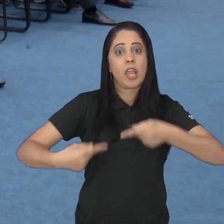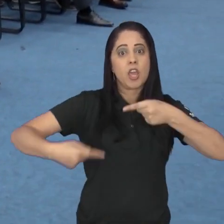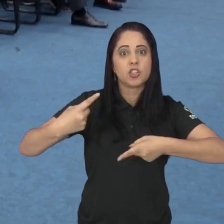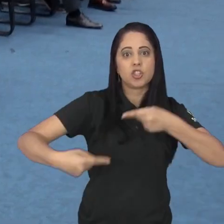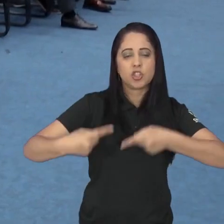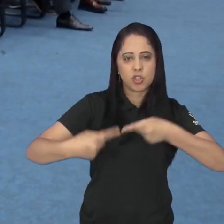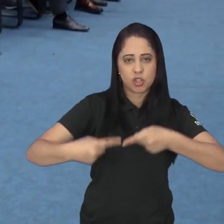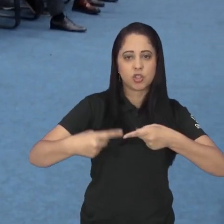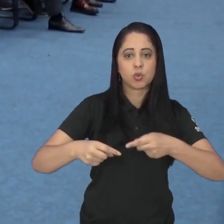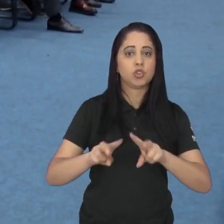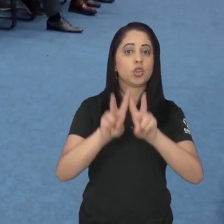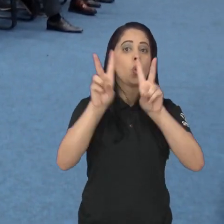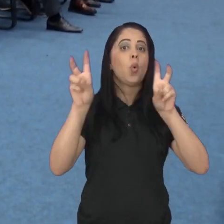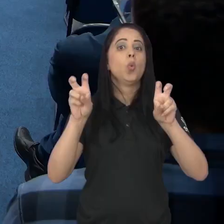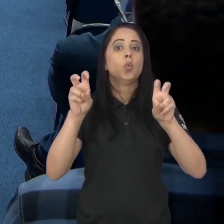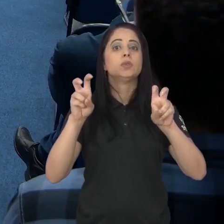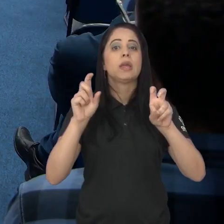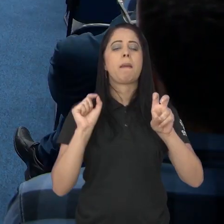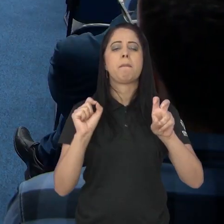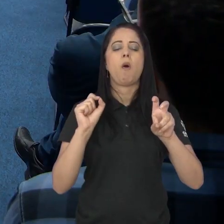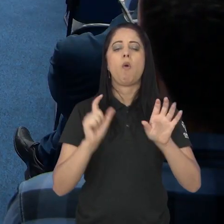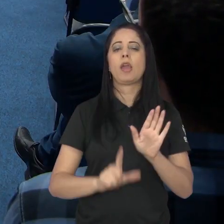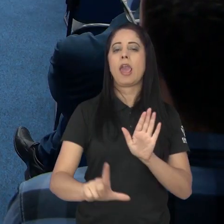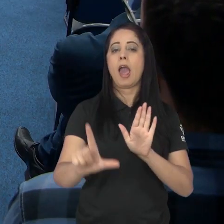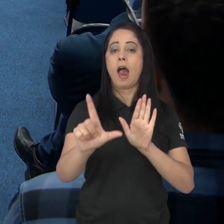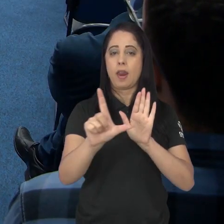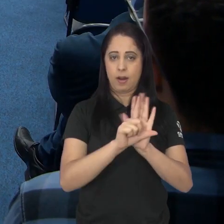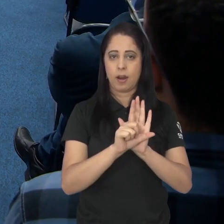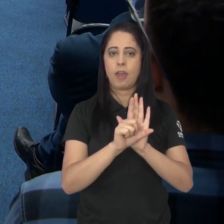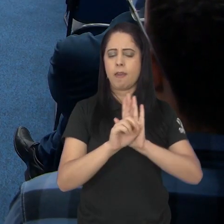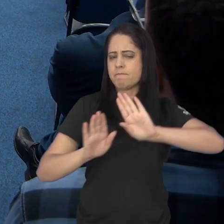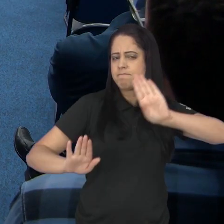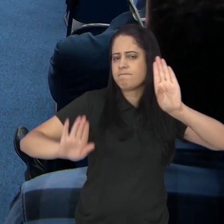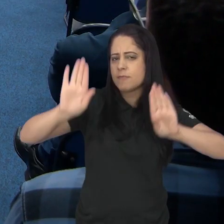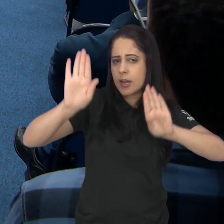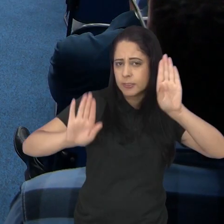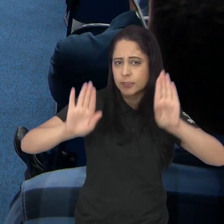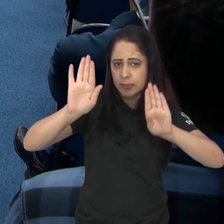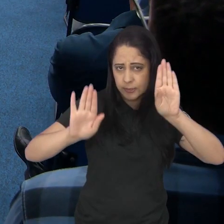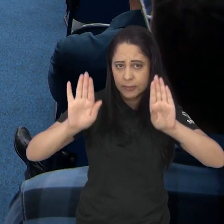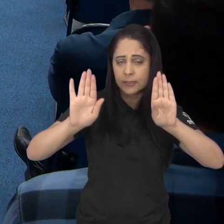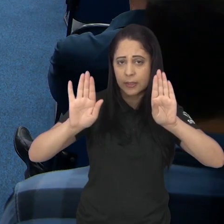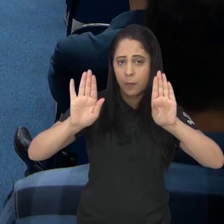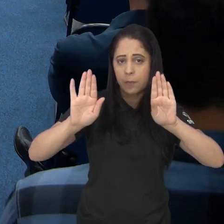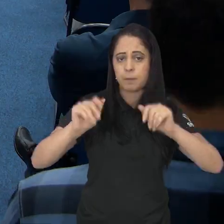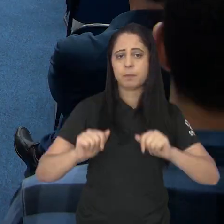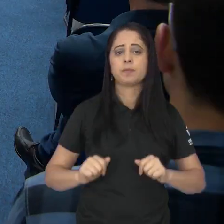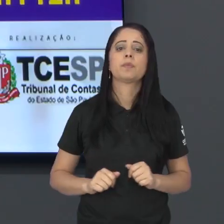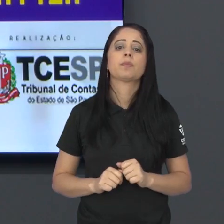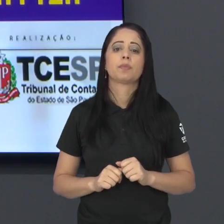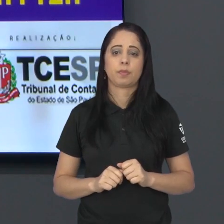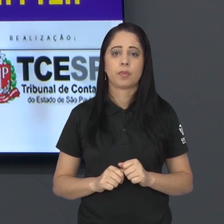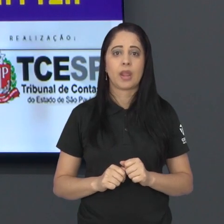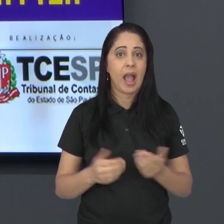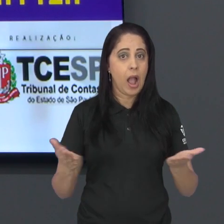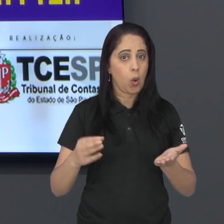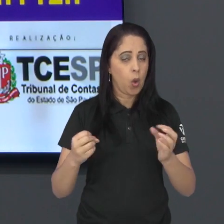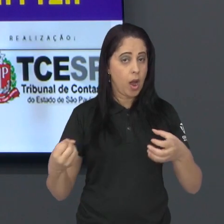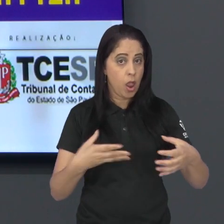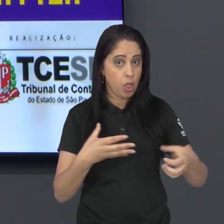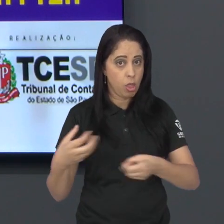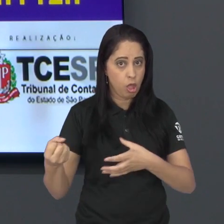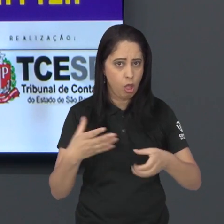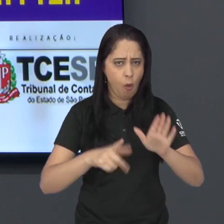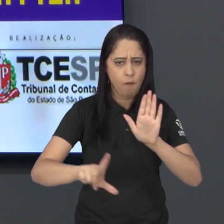todos os órgãos públicos do país. A legislação dos processos licitatórios que vai ser atualizada. Por conta da nova Lei